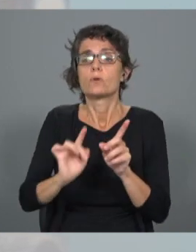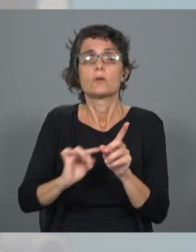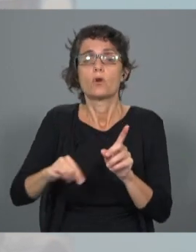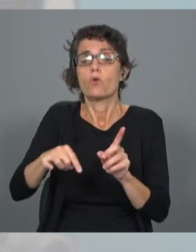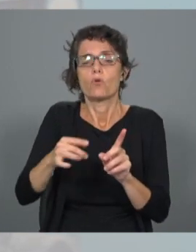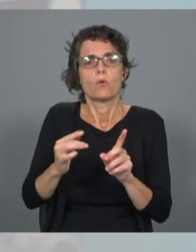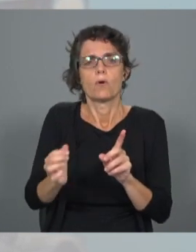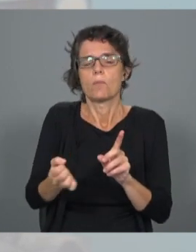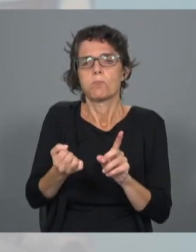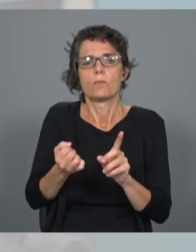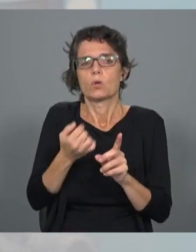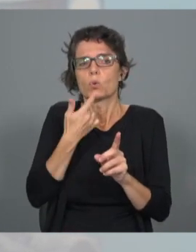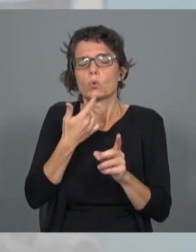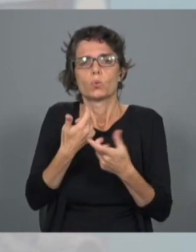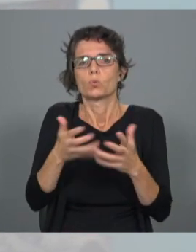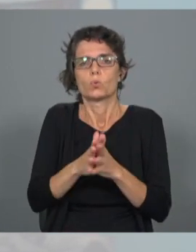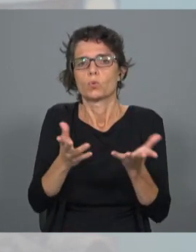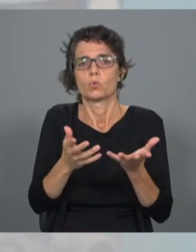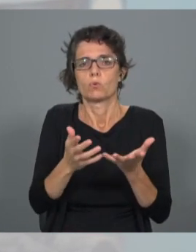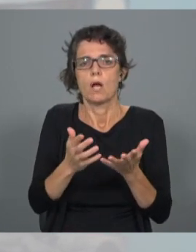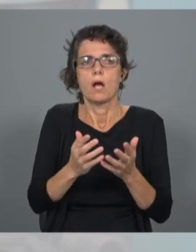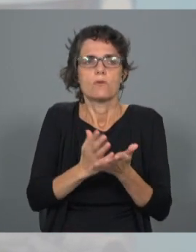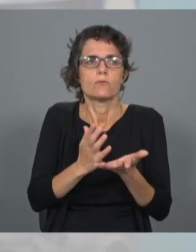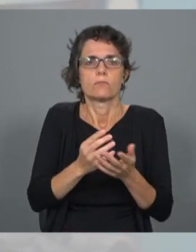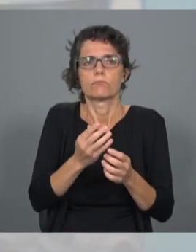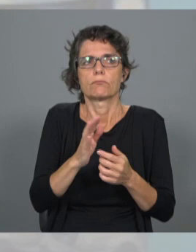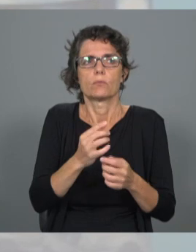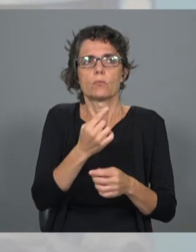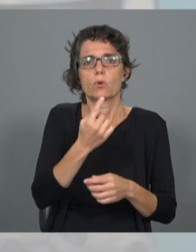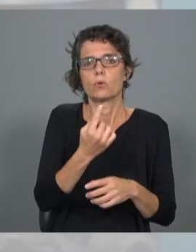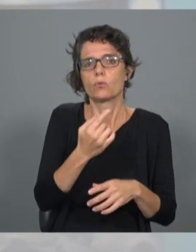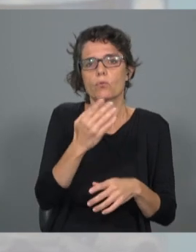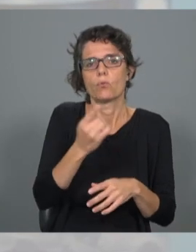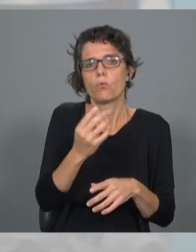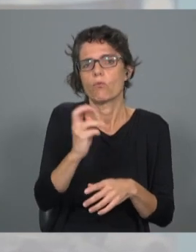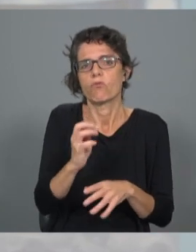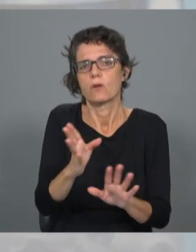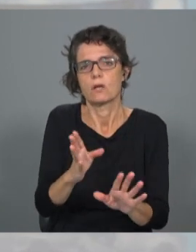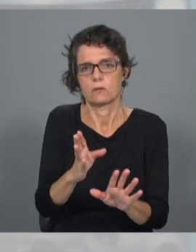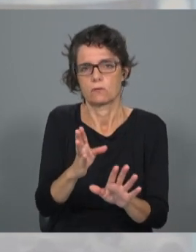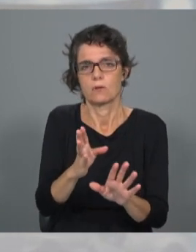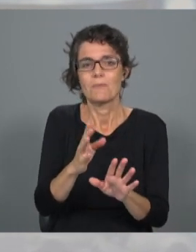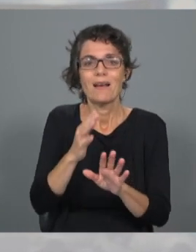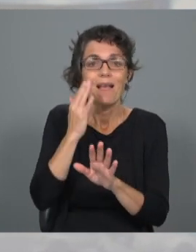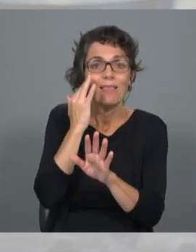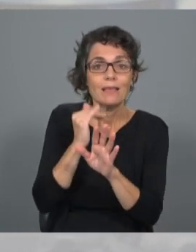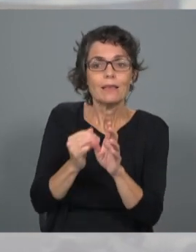um terço de toda a população, mas procuramos pouco a pouco ir ajudando as pessoas